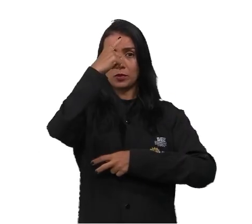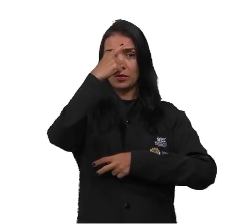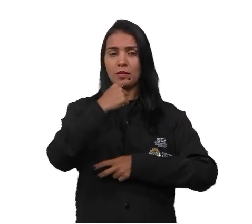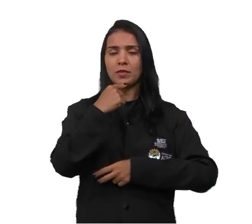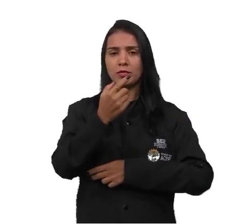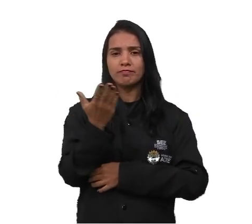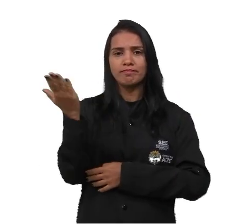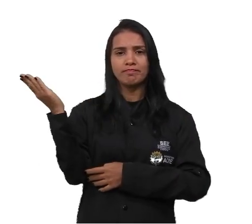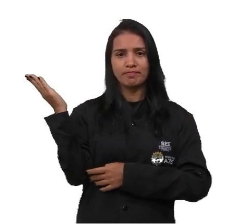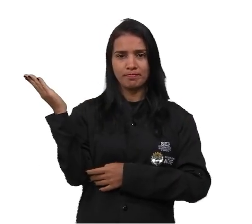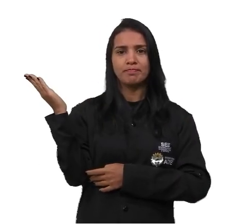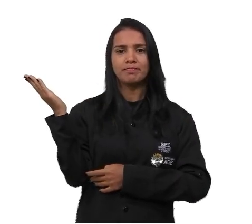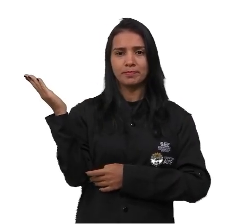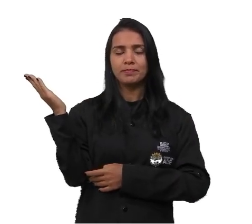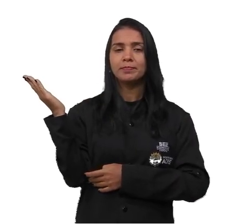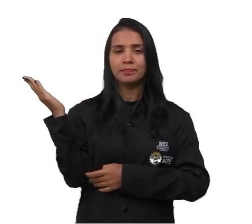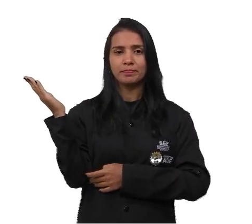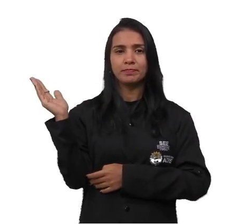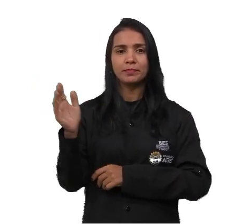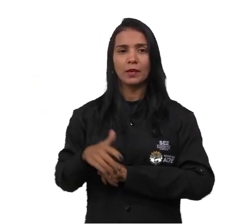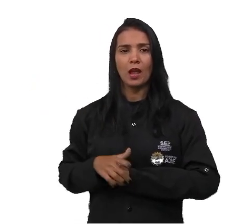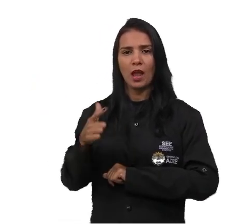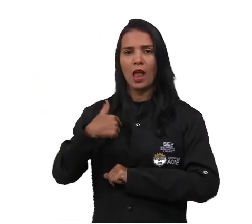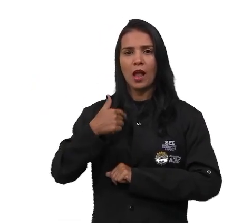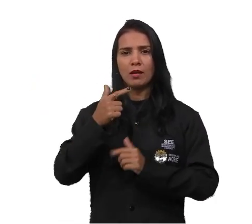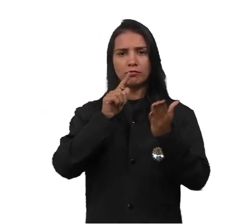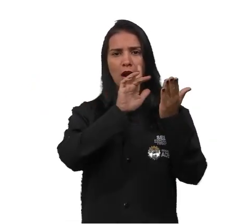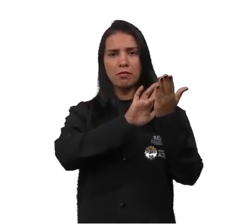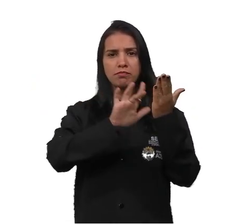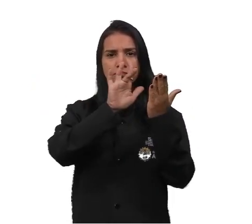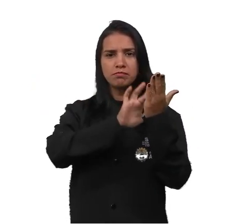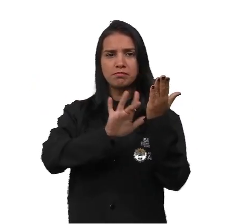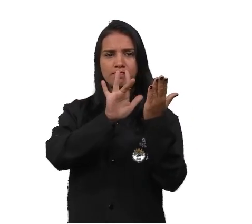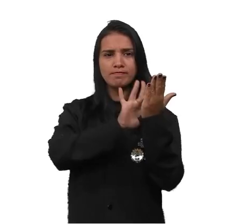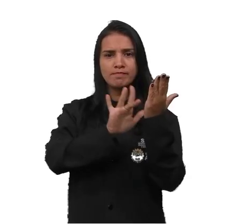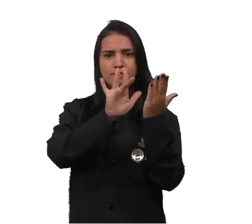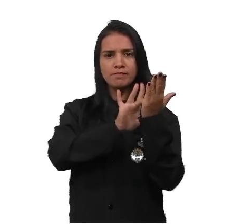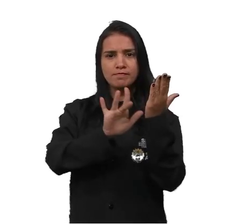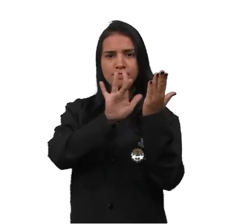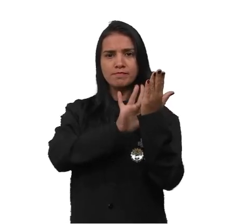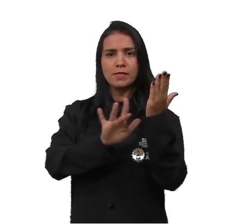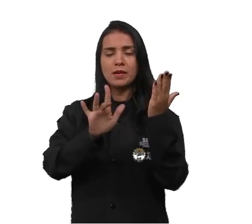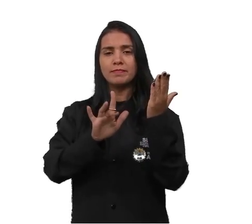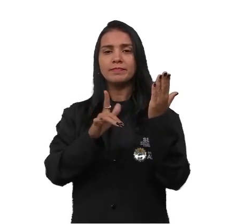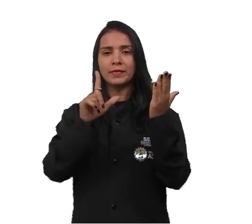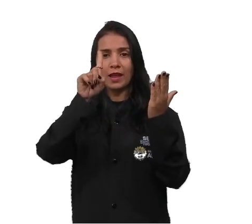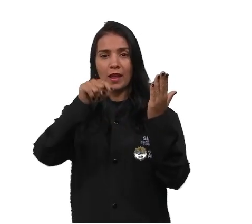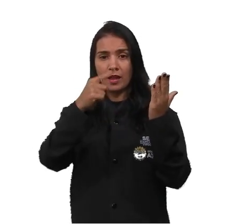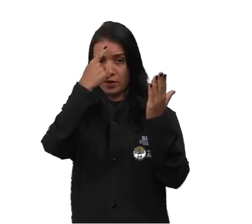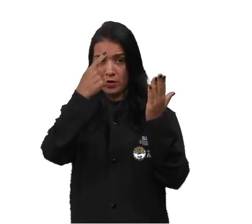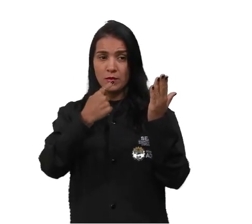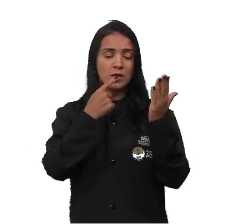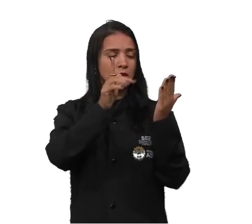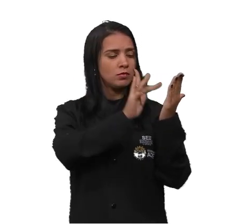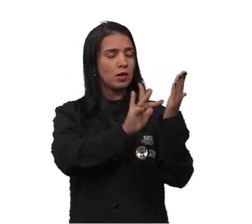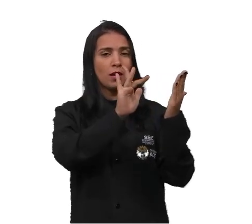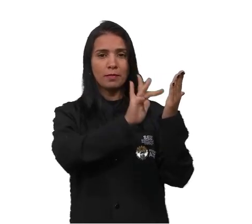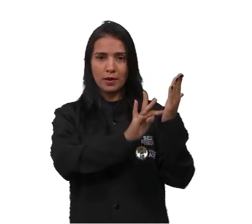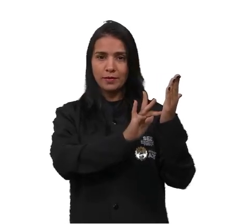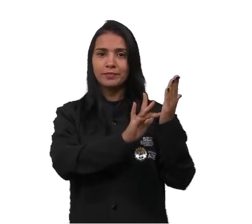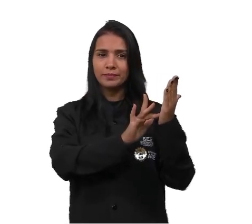imagem, né? E aí uma mão segurando um celular e o dedo, né?